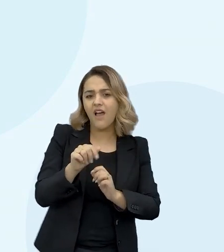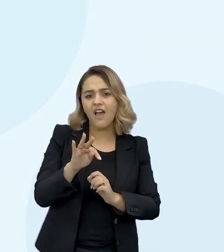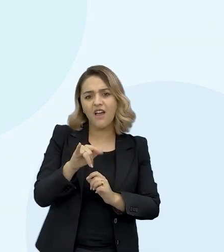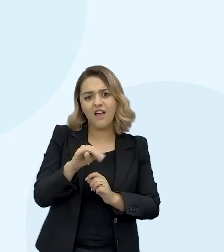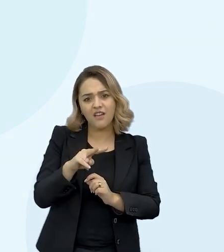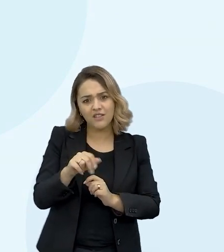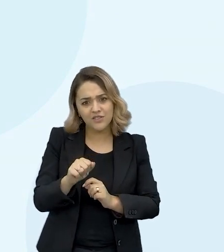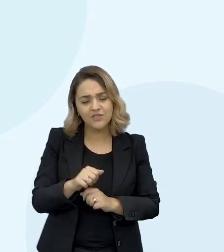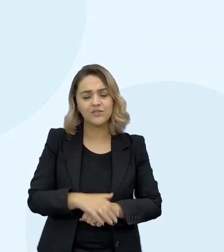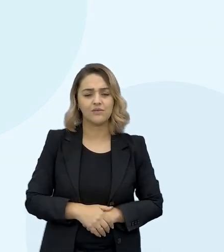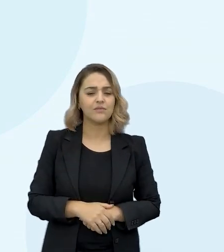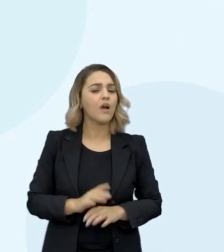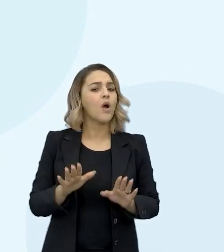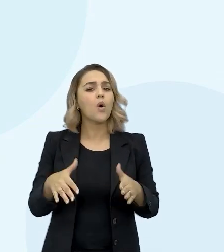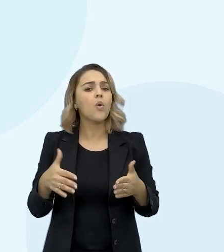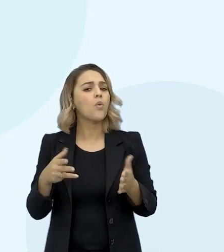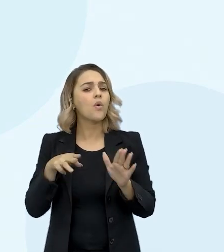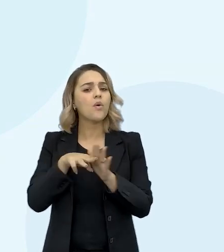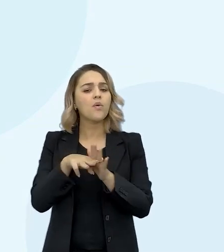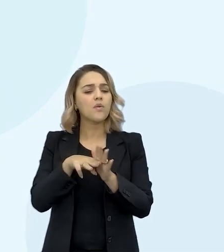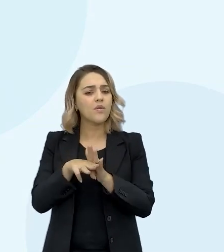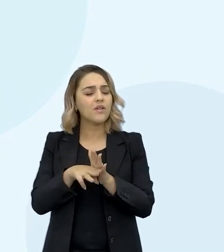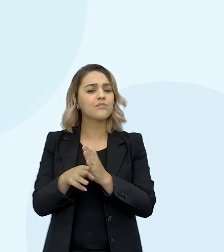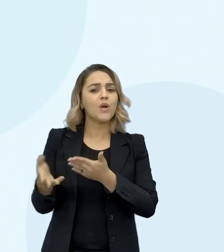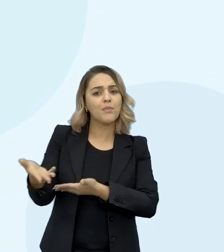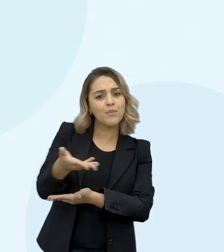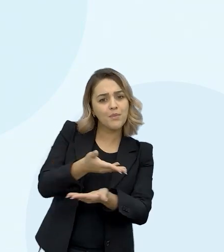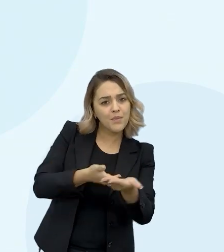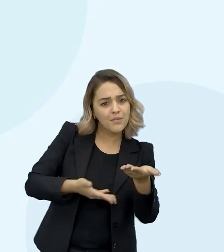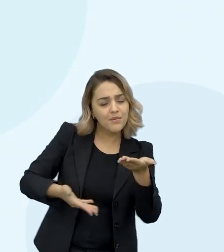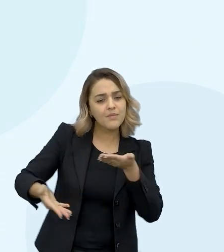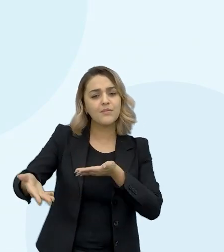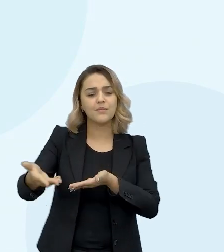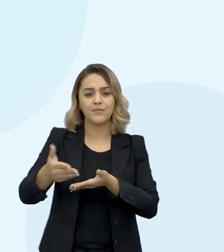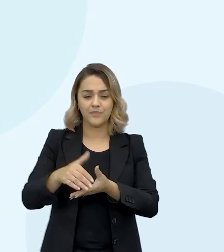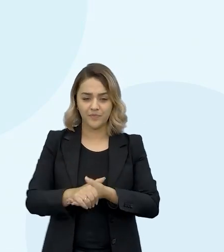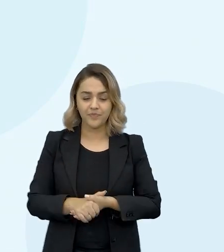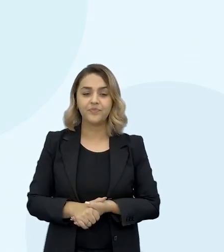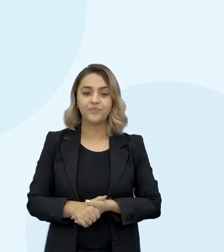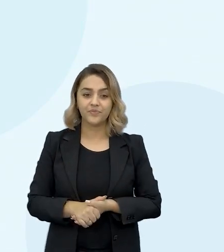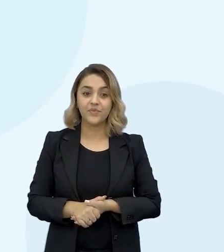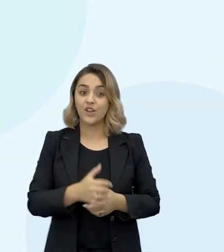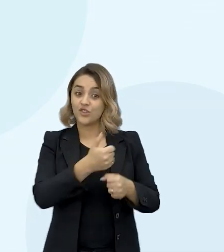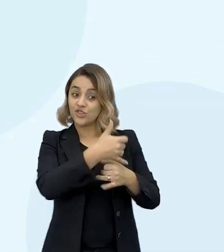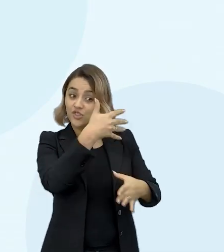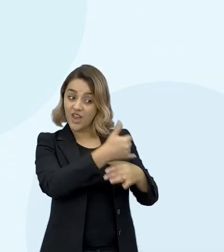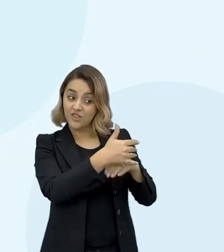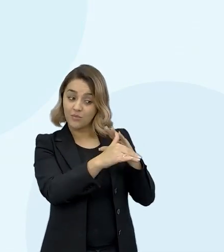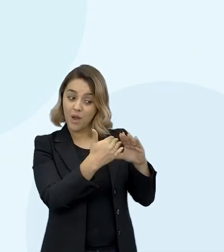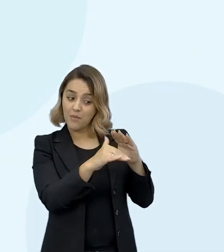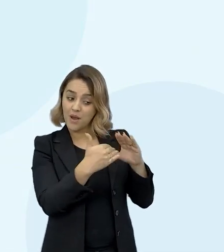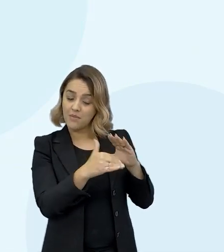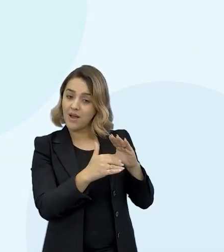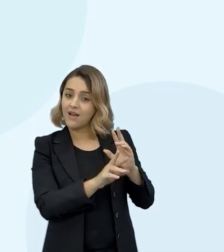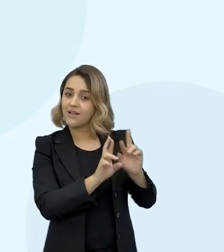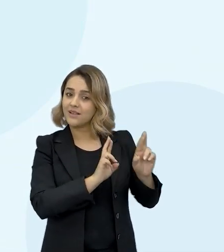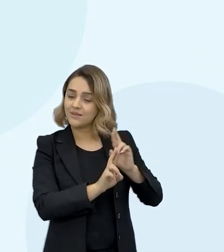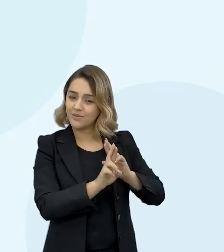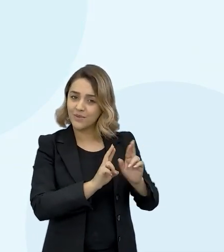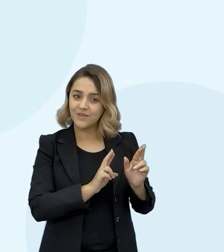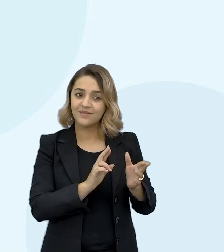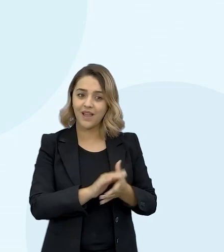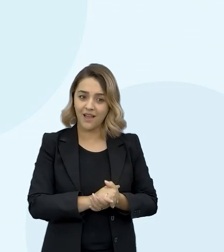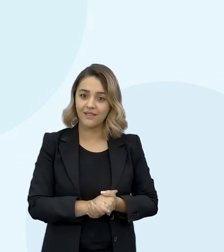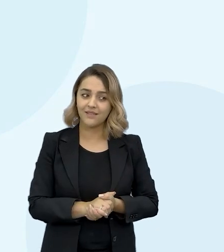Qual seria, então, essa metodologia? Compartilhem com a gente aqui no nosso chat, por favor. 1